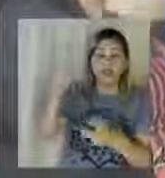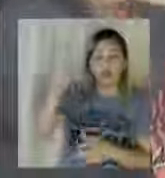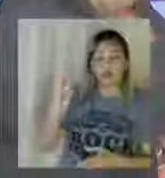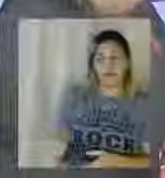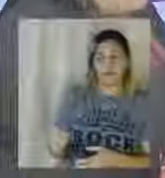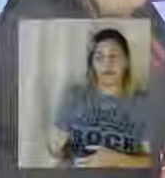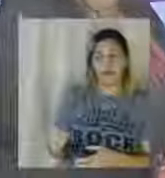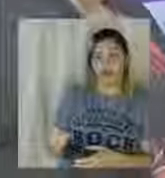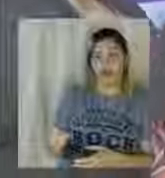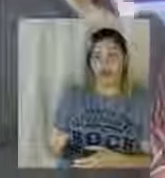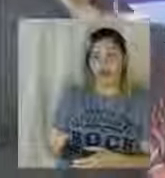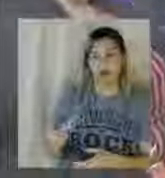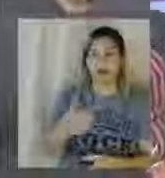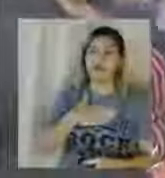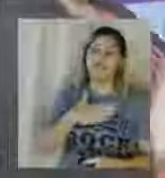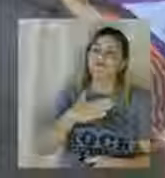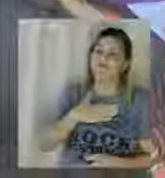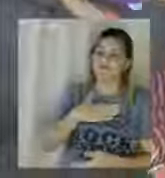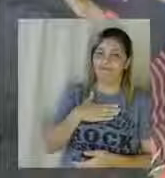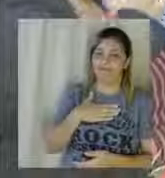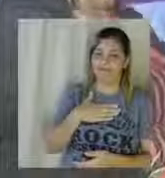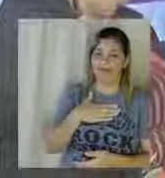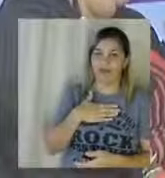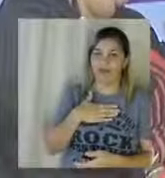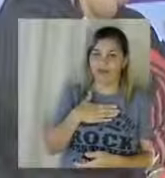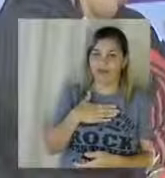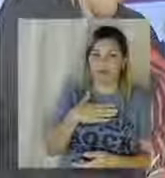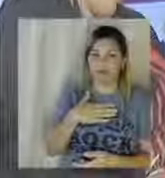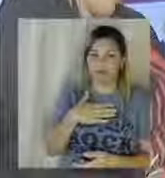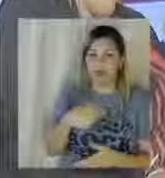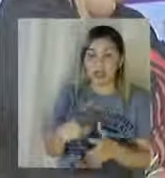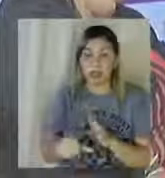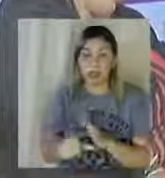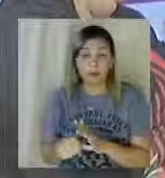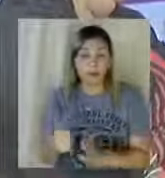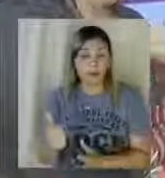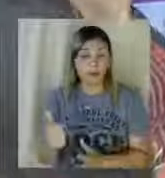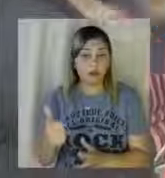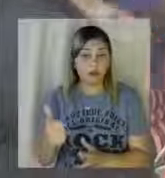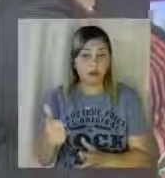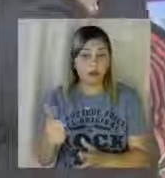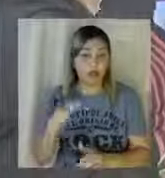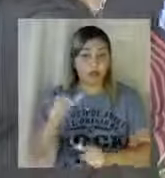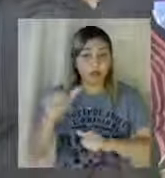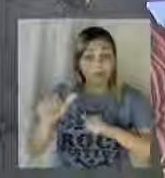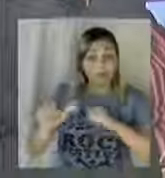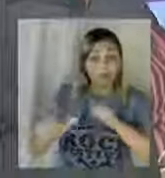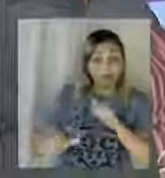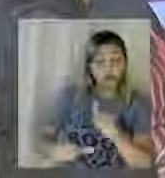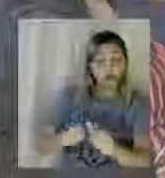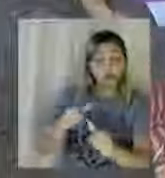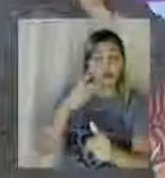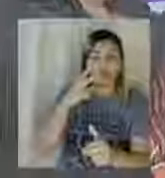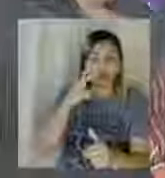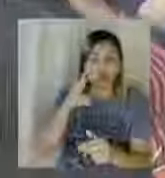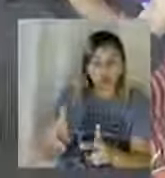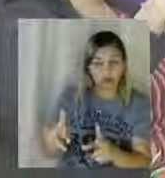deficiência era minha. Essa é a primeira grande lição e a primeira mudança de olhar que a gente tem que